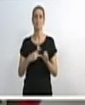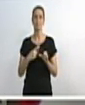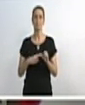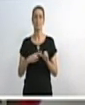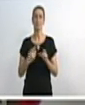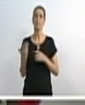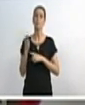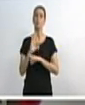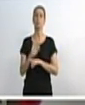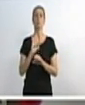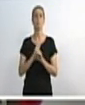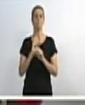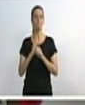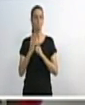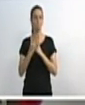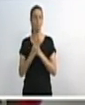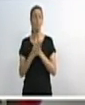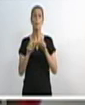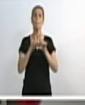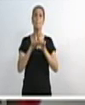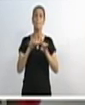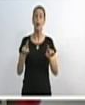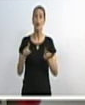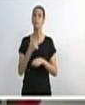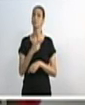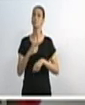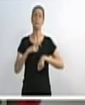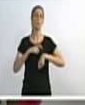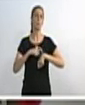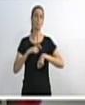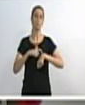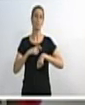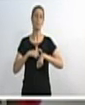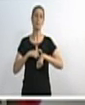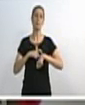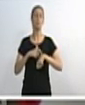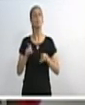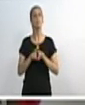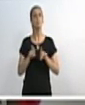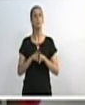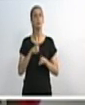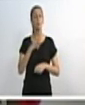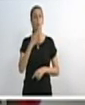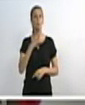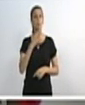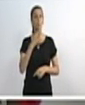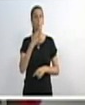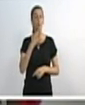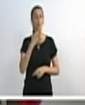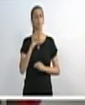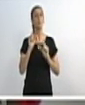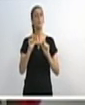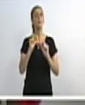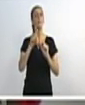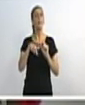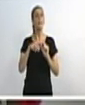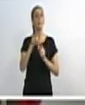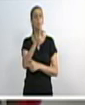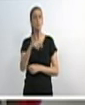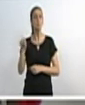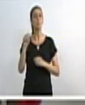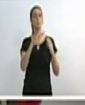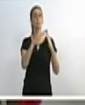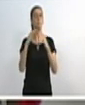seu bairro, mas eles não têm o tempo e o conhecimento do que é uma associação de moradores